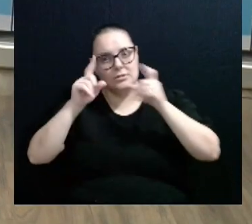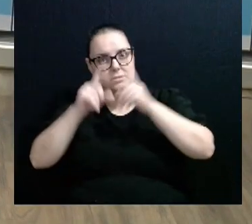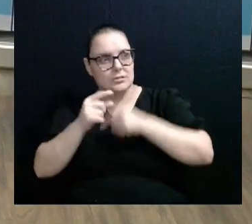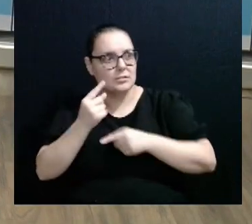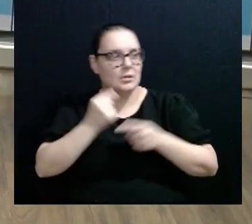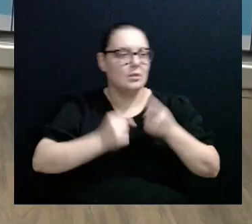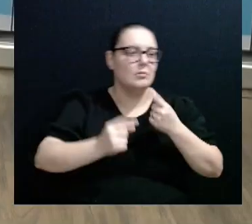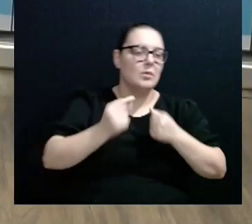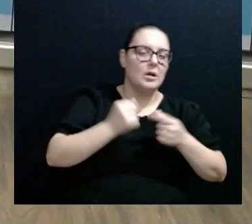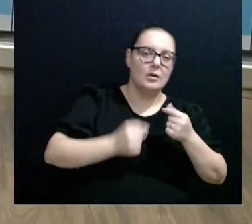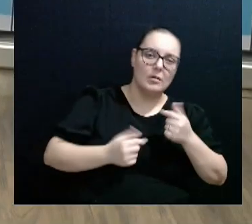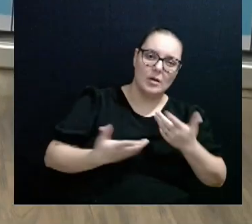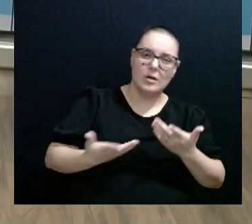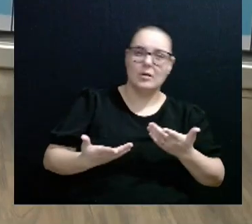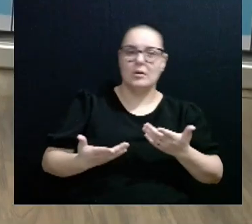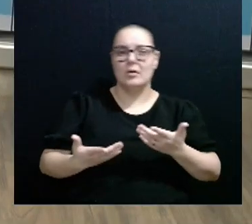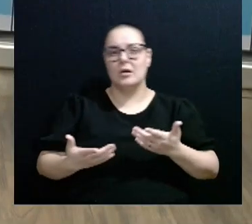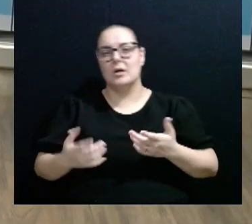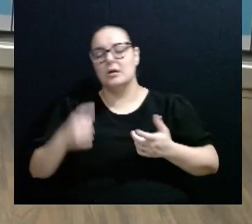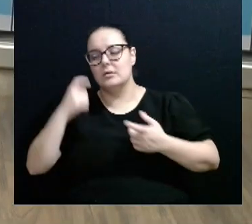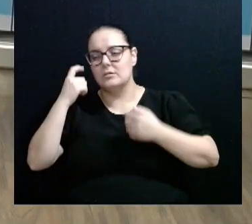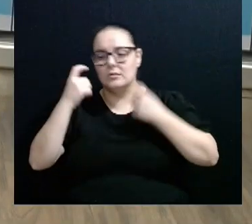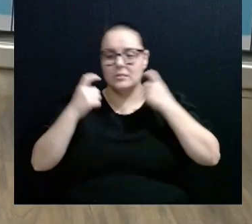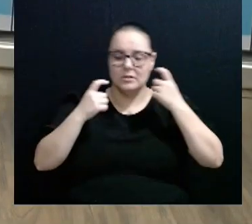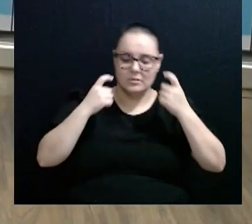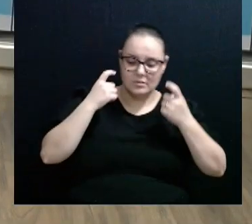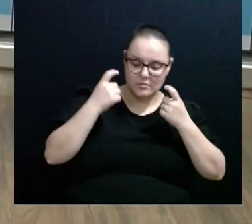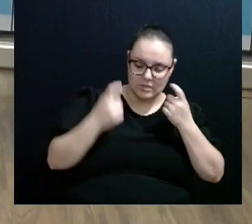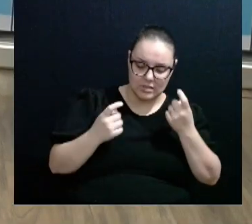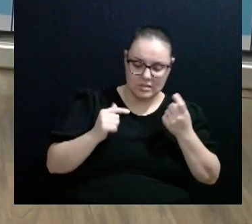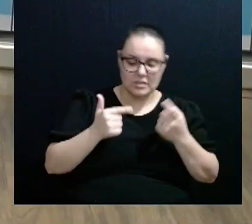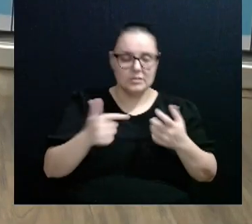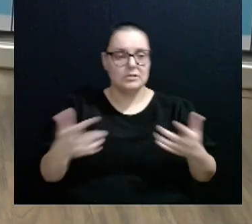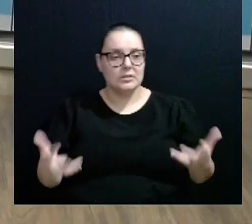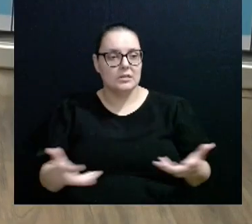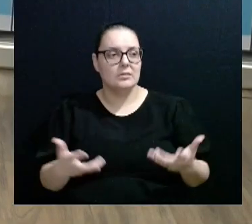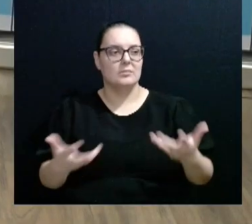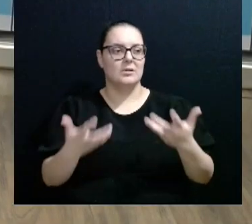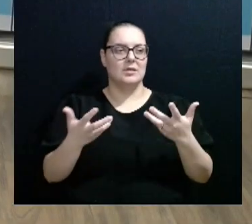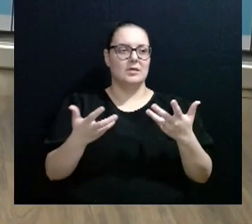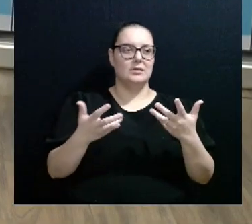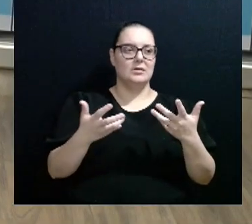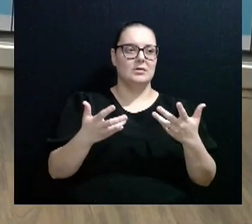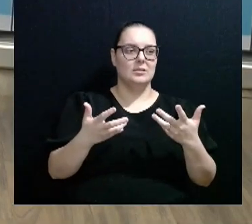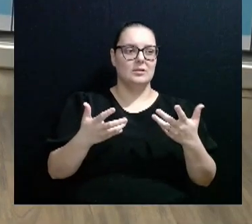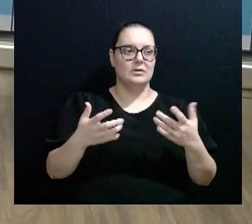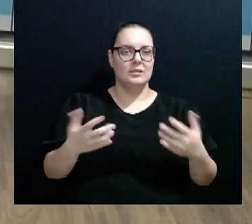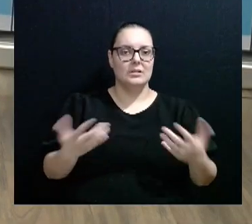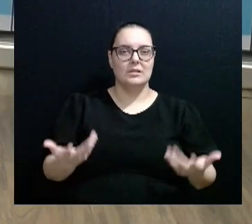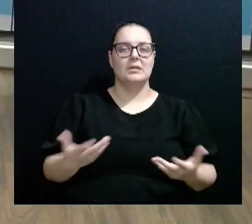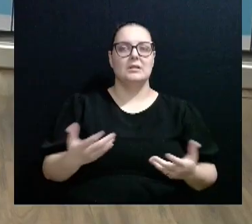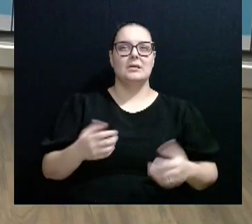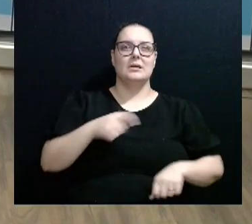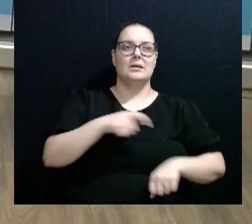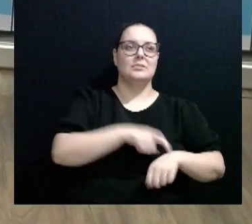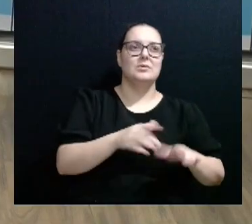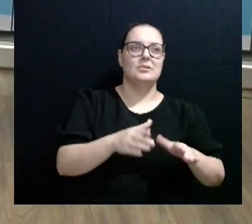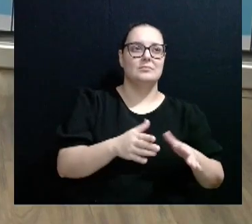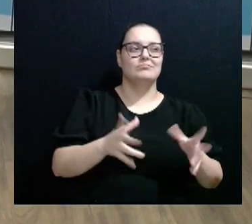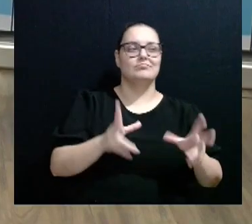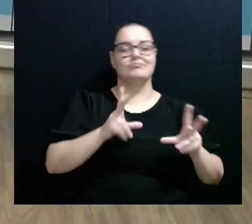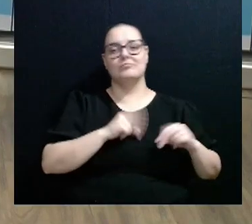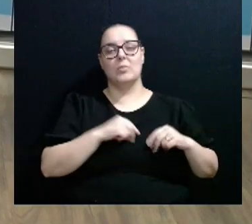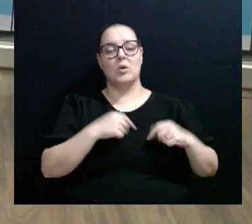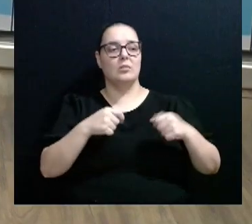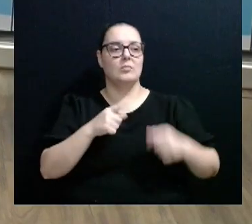ficando preocupada, aí ela vai ficando sem motivação, e aí ela vai alimentando essa situação de opa, preciso sair daqui porque